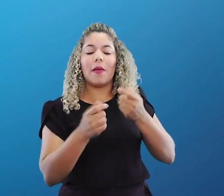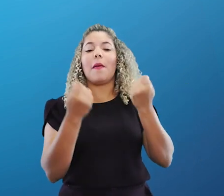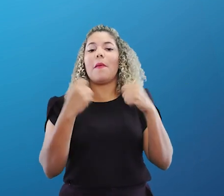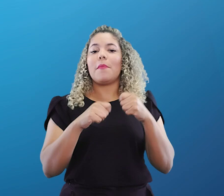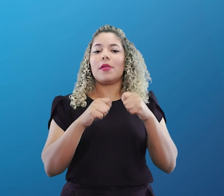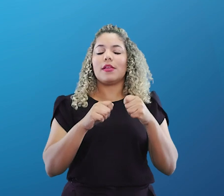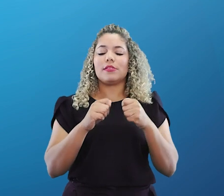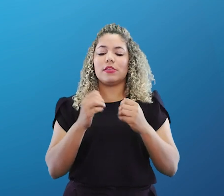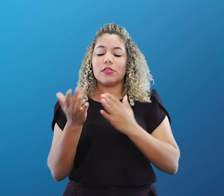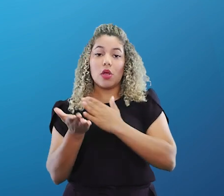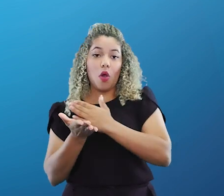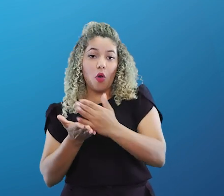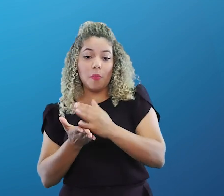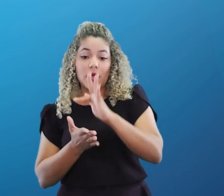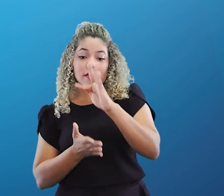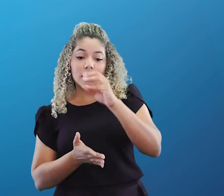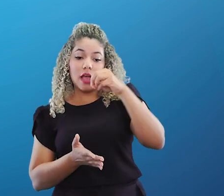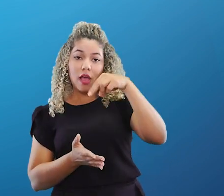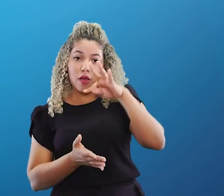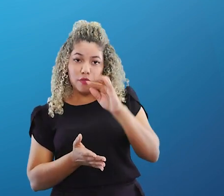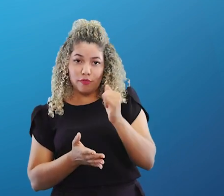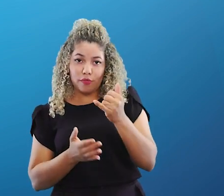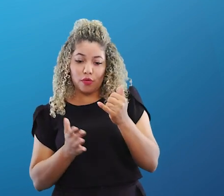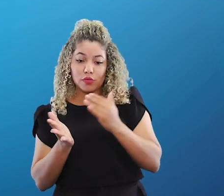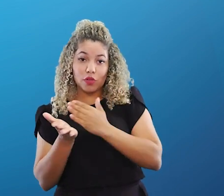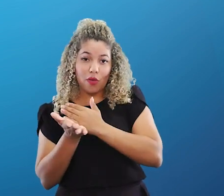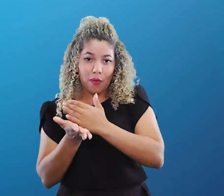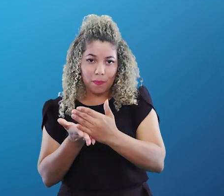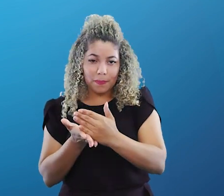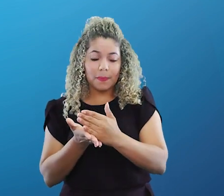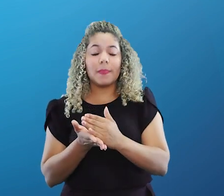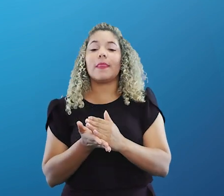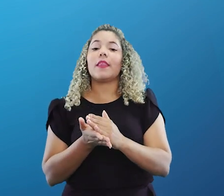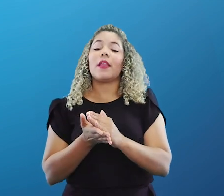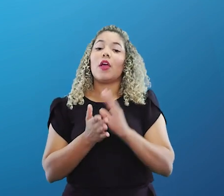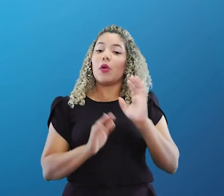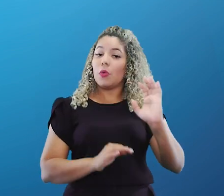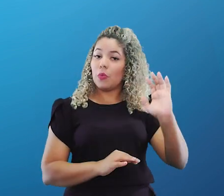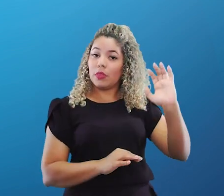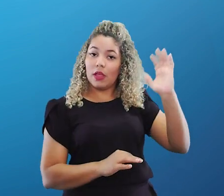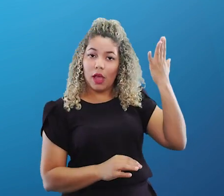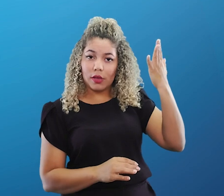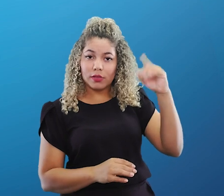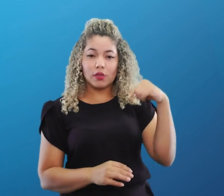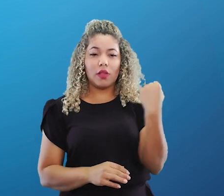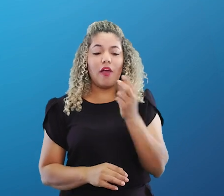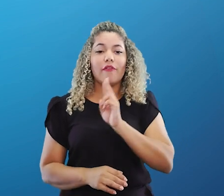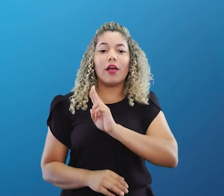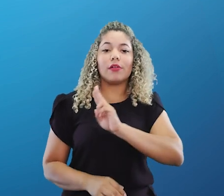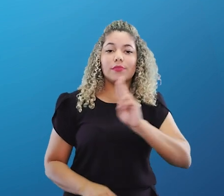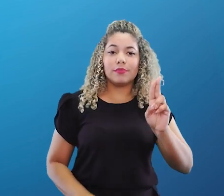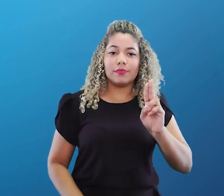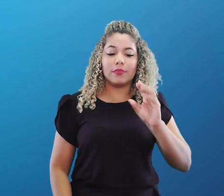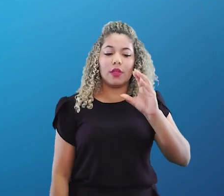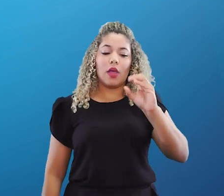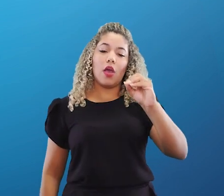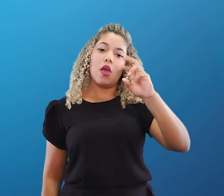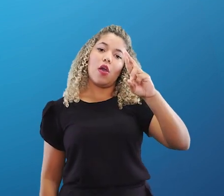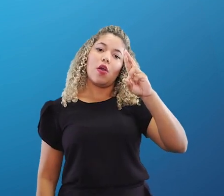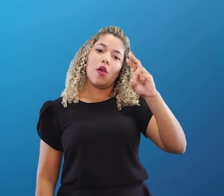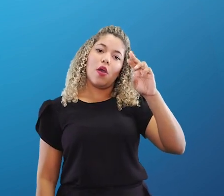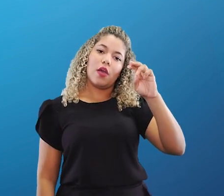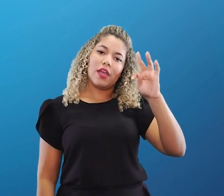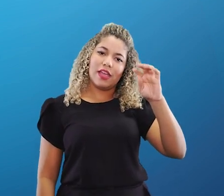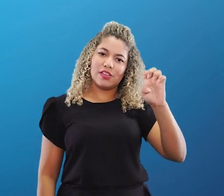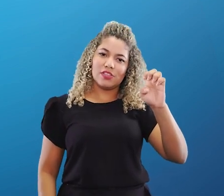vai precisar de uma fonte de energia para fazer esse ponto inicial. Quando isso ocorre, nós chamamos isso de corrente